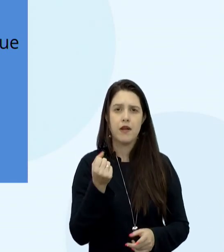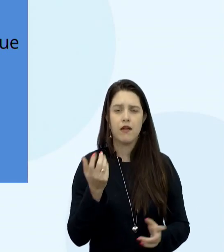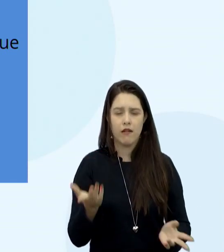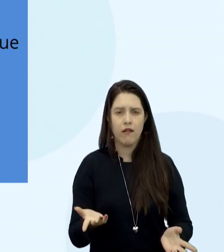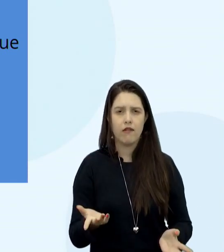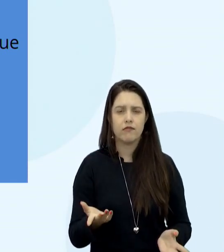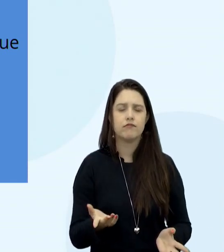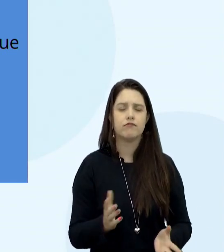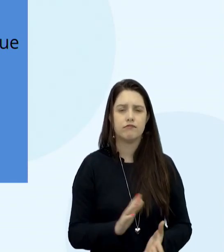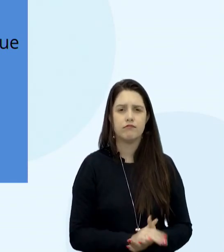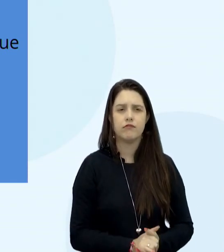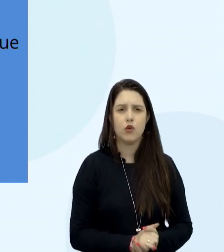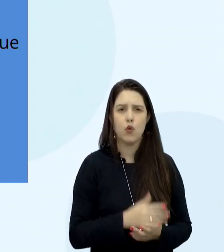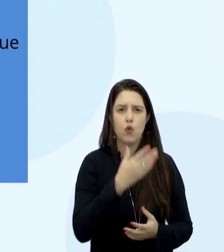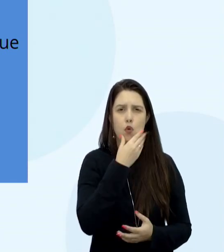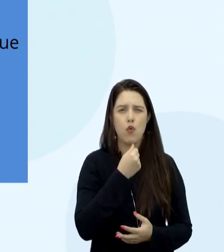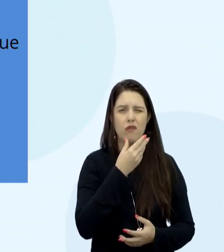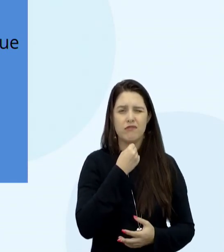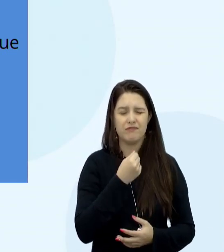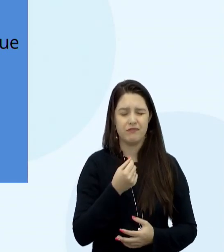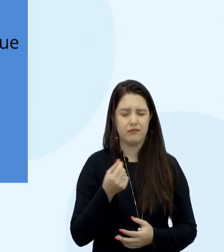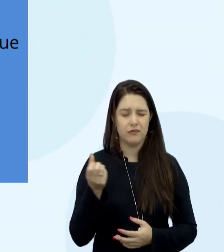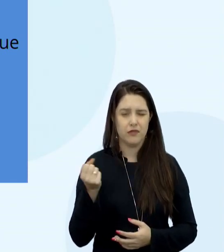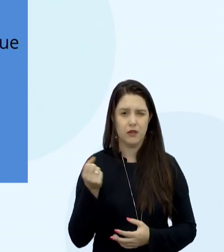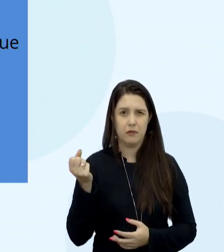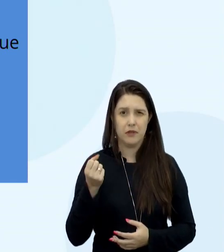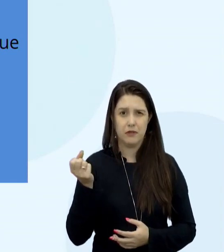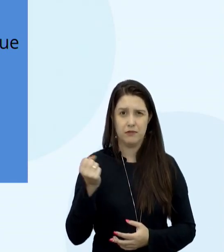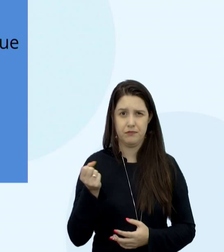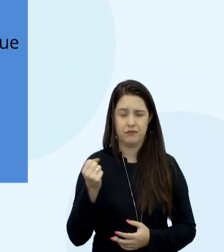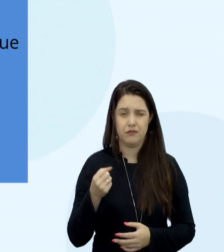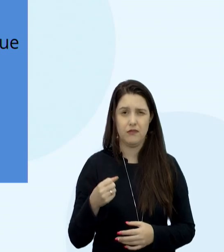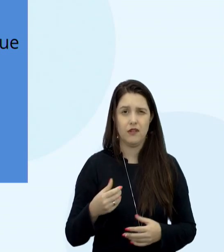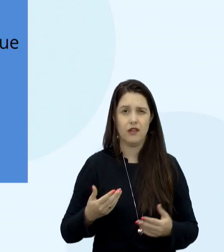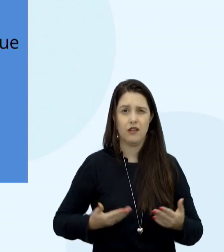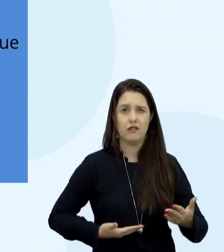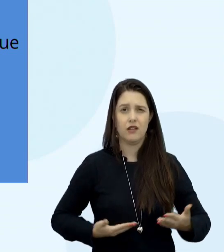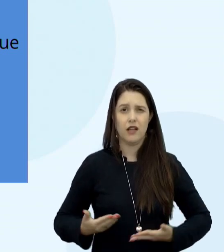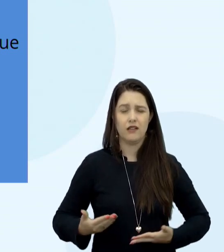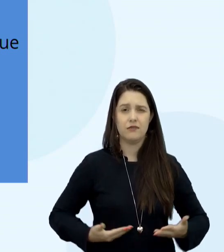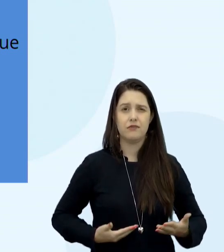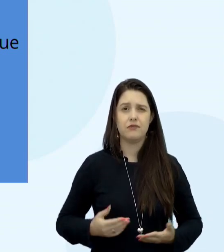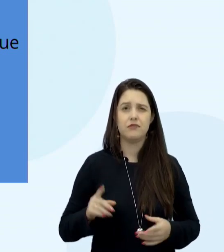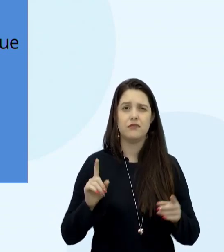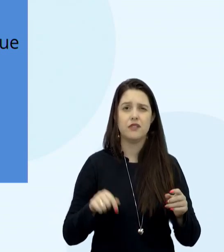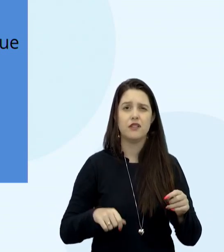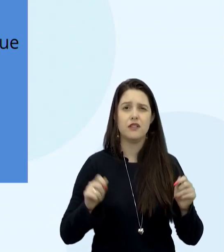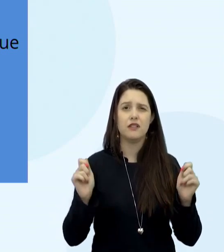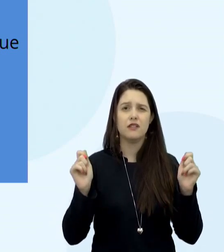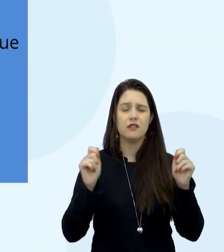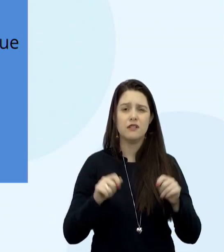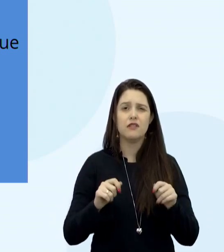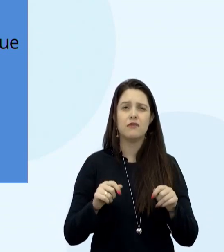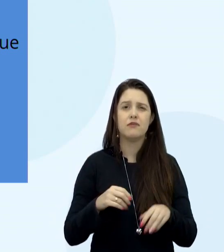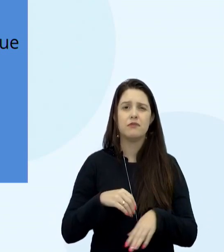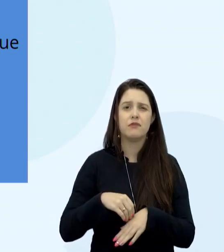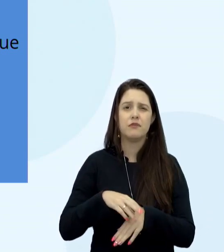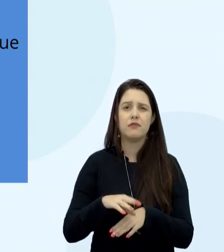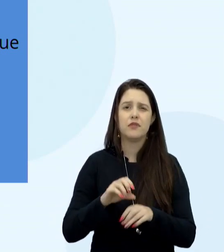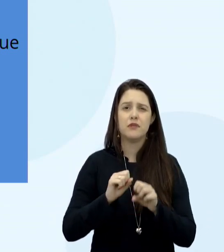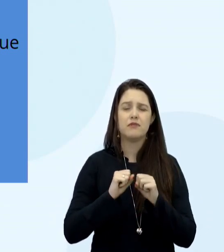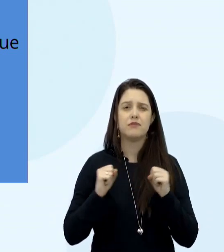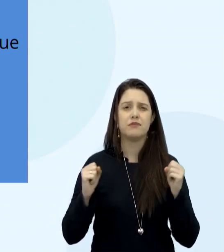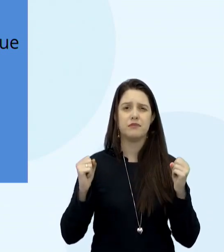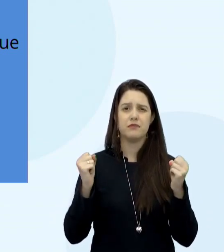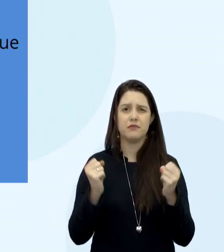Empresários. Empresários, homens brancos. Empregada doméstica, mulheres negras. Então, assim, foi o sistema que